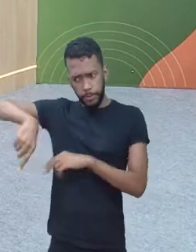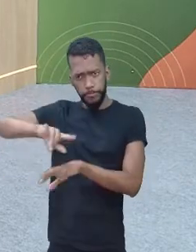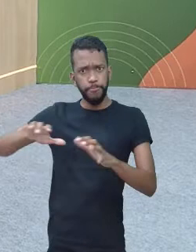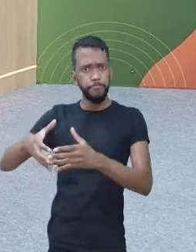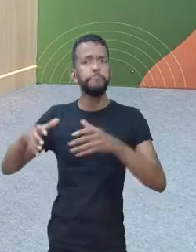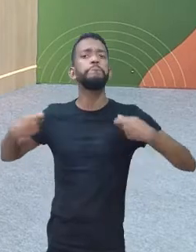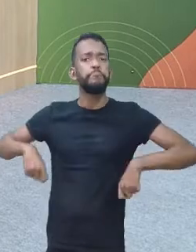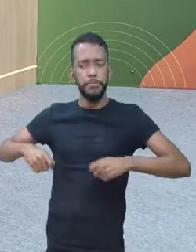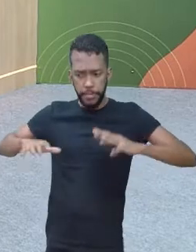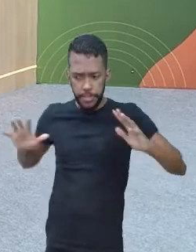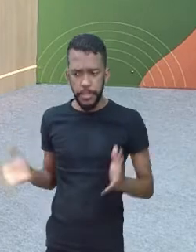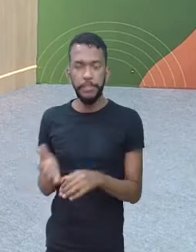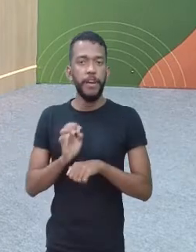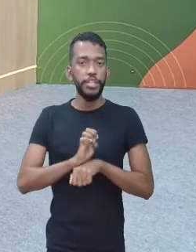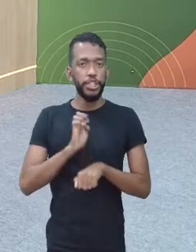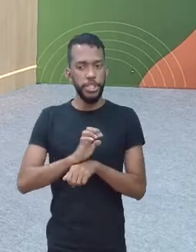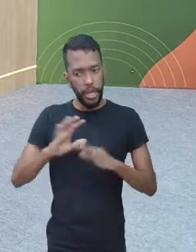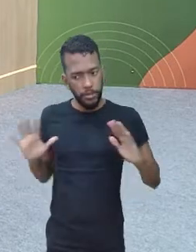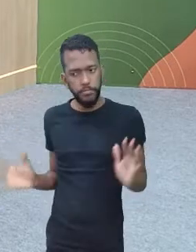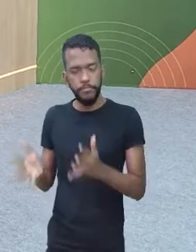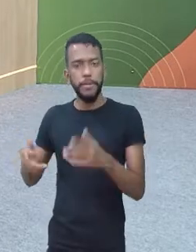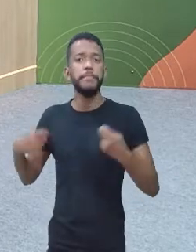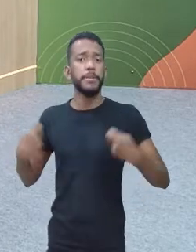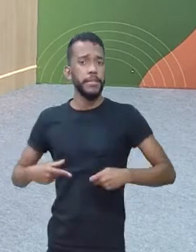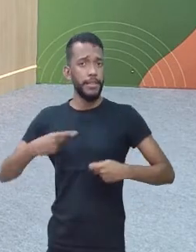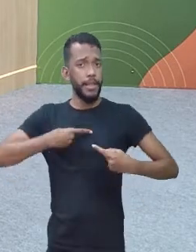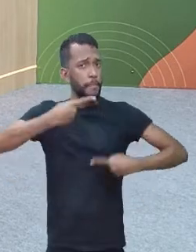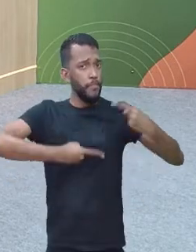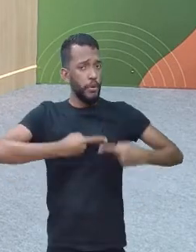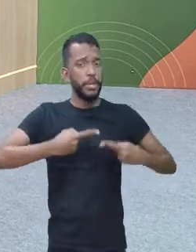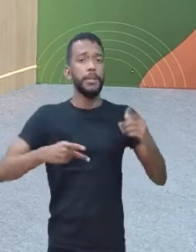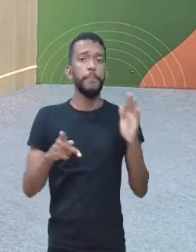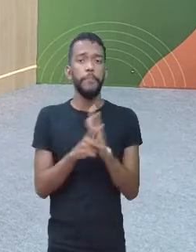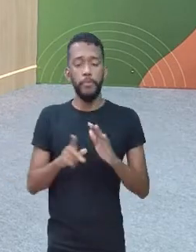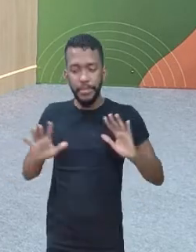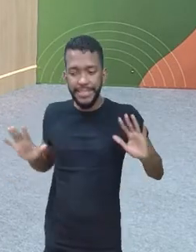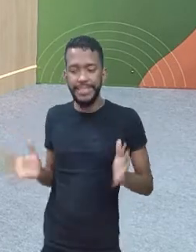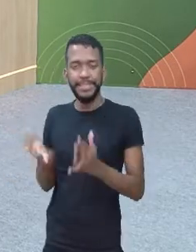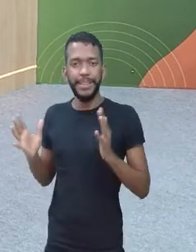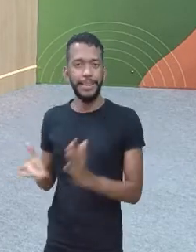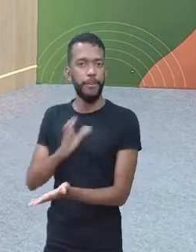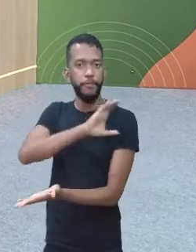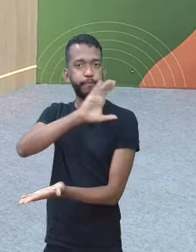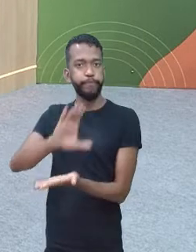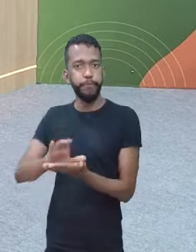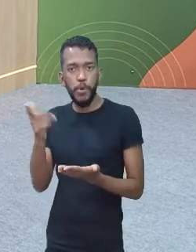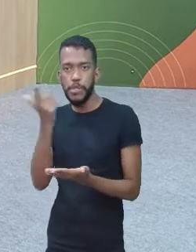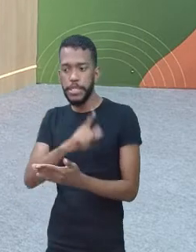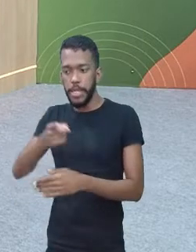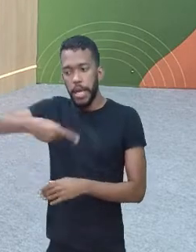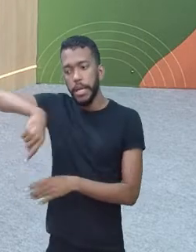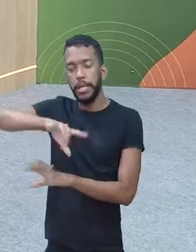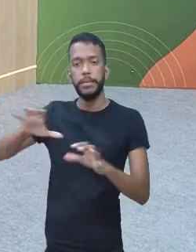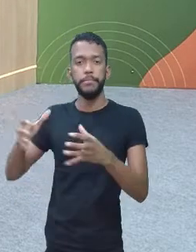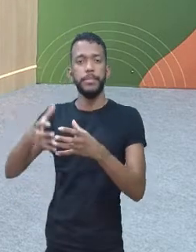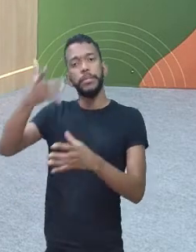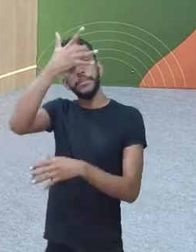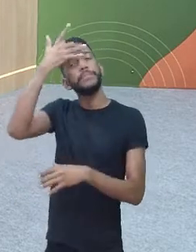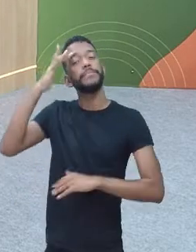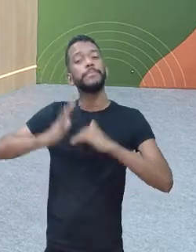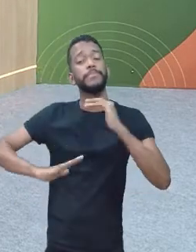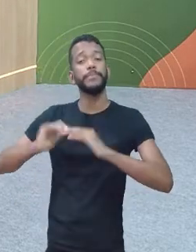incentivadas pelo Estado. Devem existir políticas, né, de incentivo a esses artistas